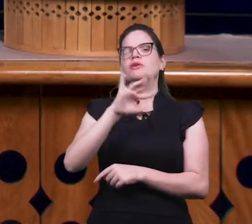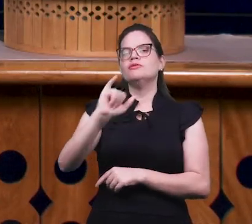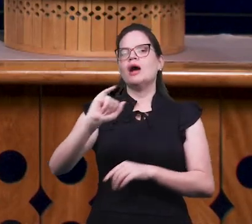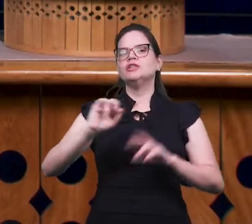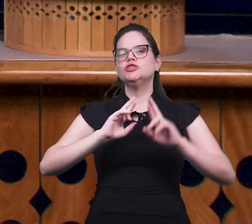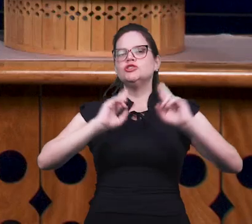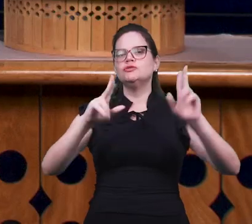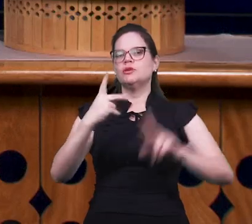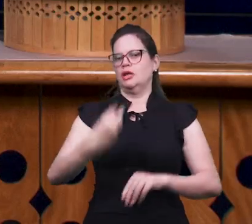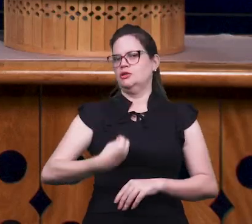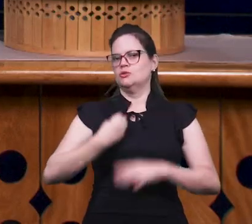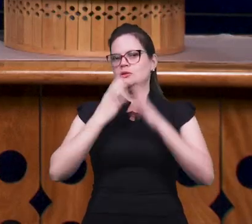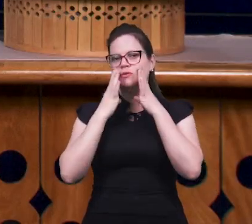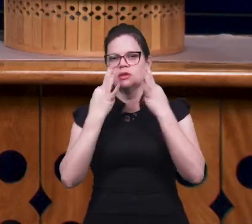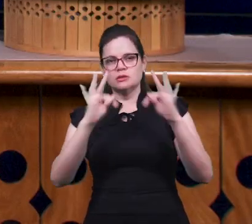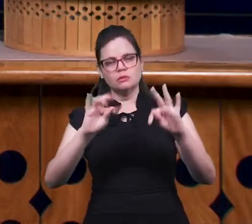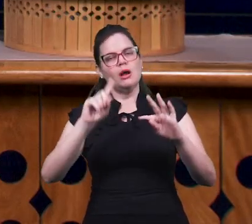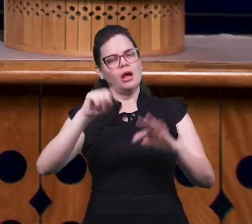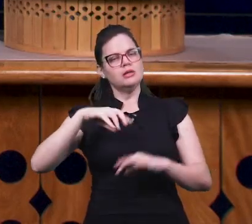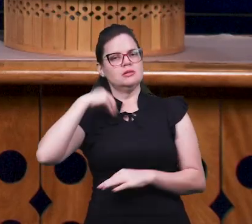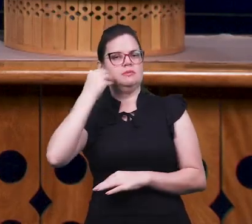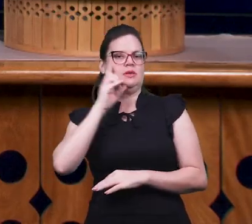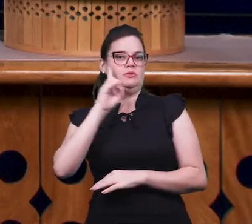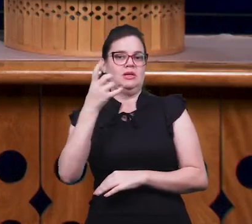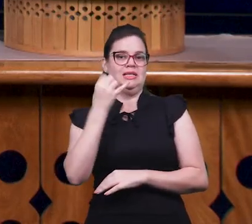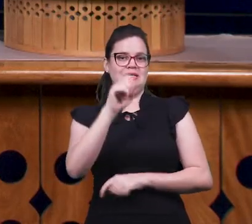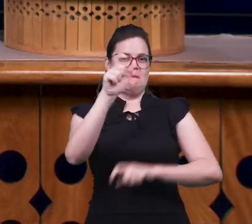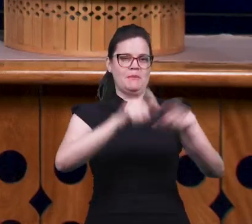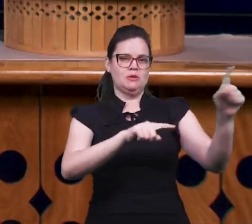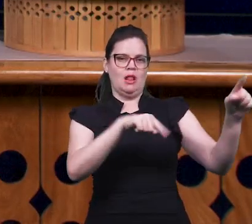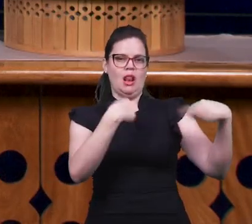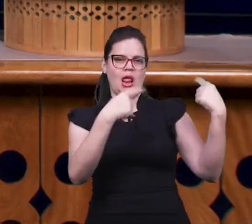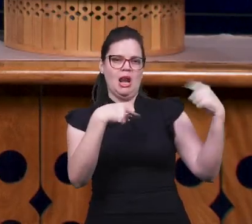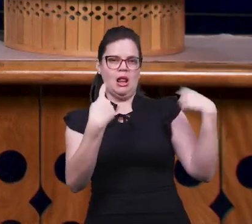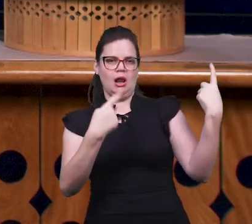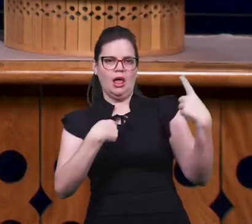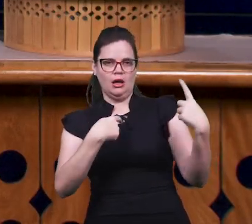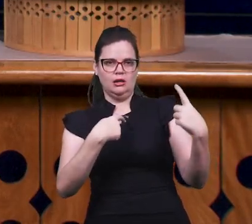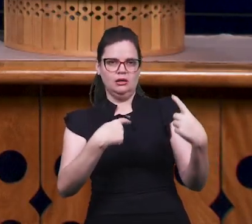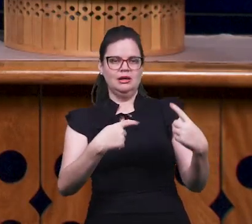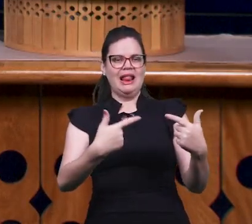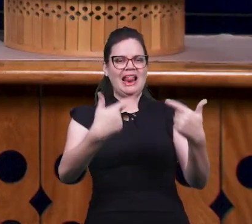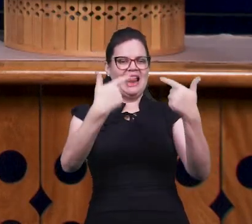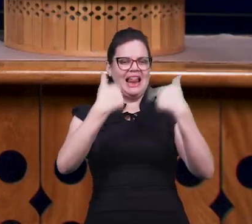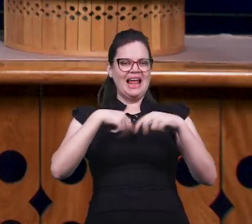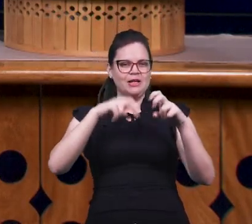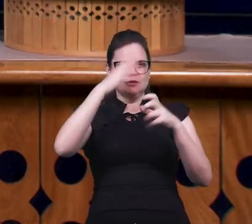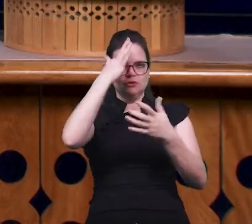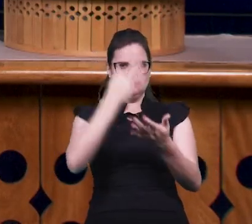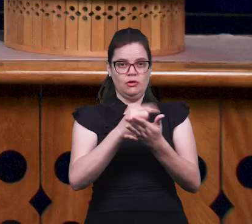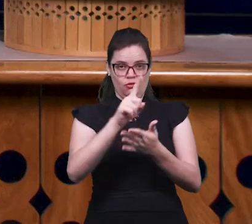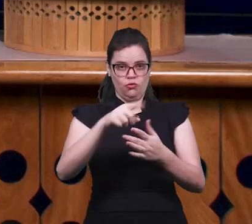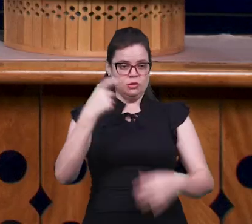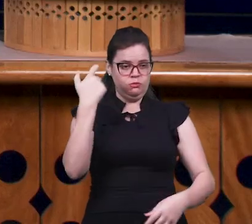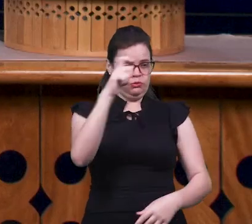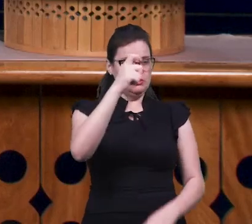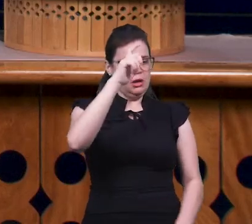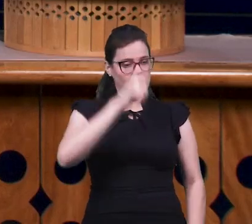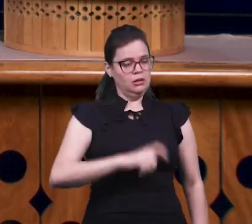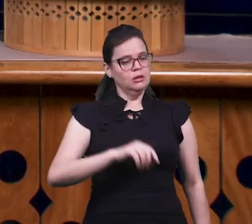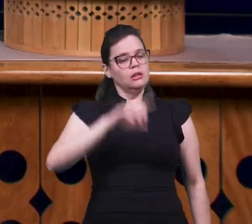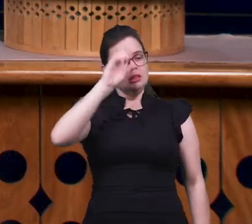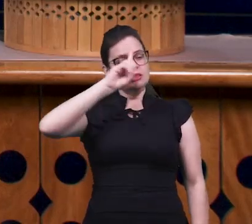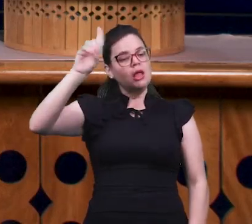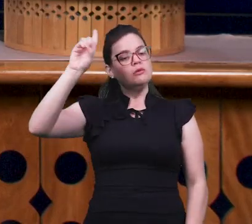a sua vida é a sua experiência com Deus. Quando alguém vier questionar a sua fé, você vai falar, Deus falou comigo. Eu